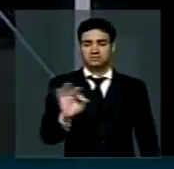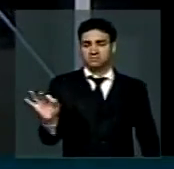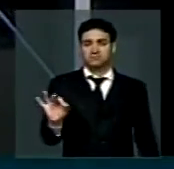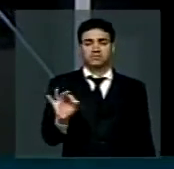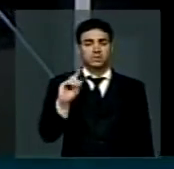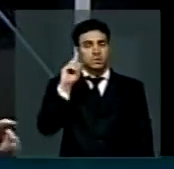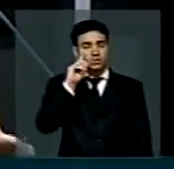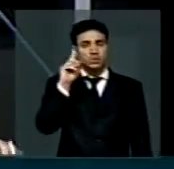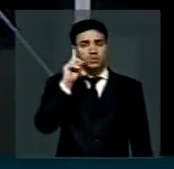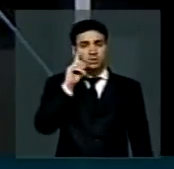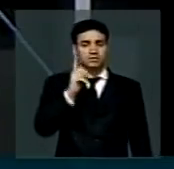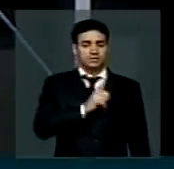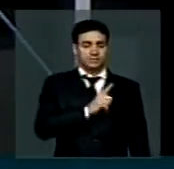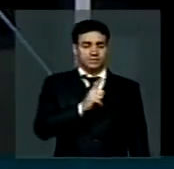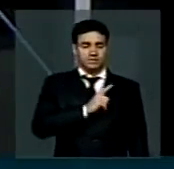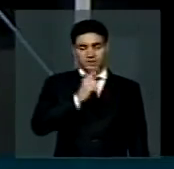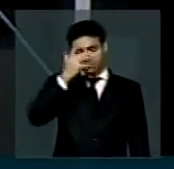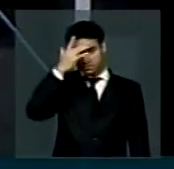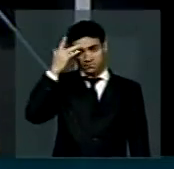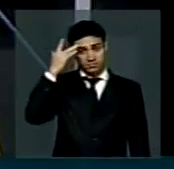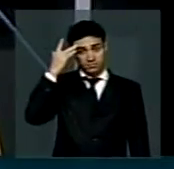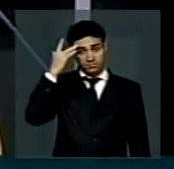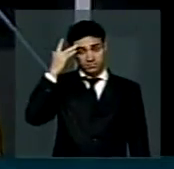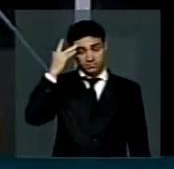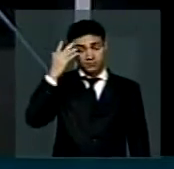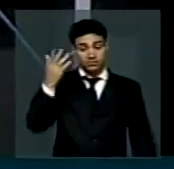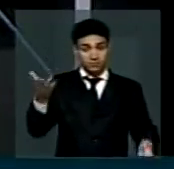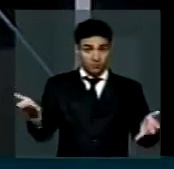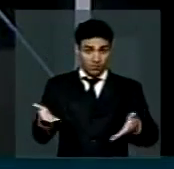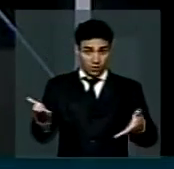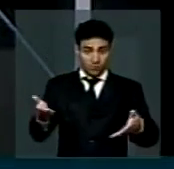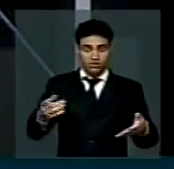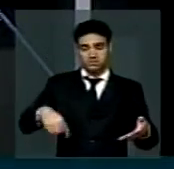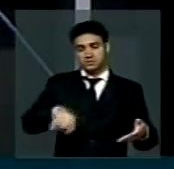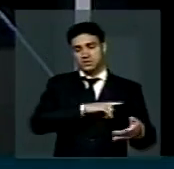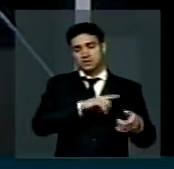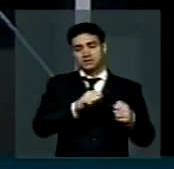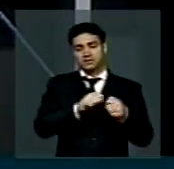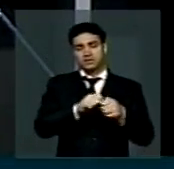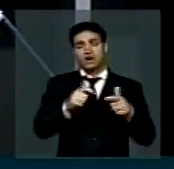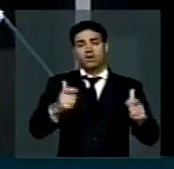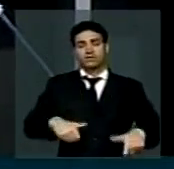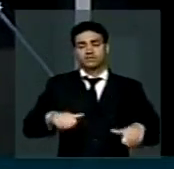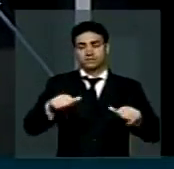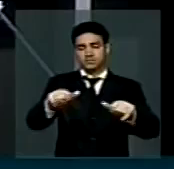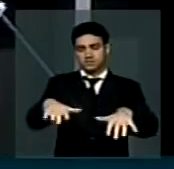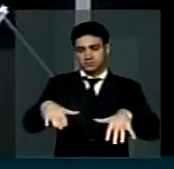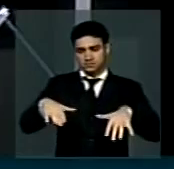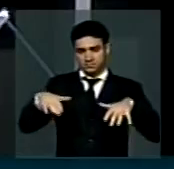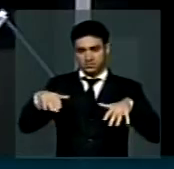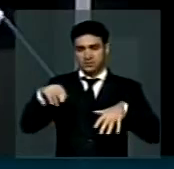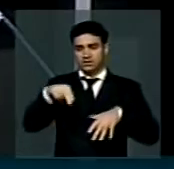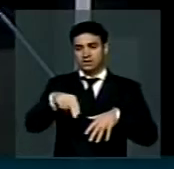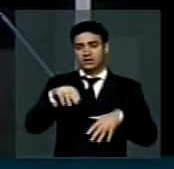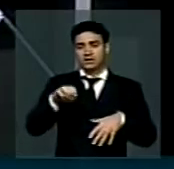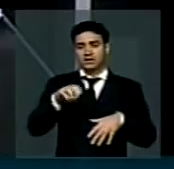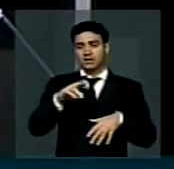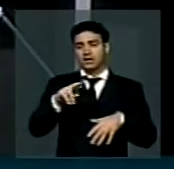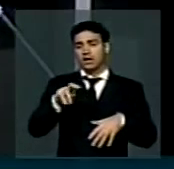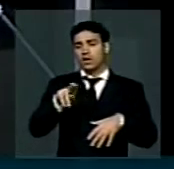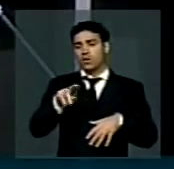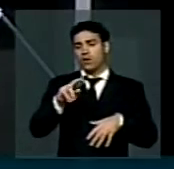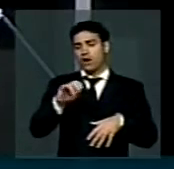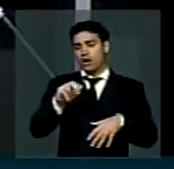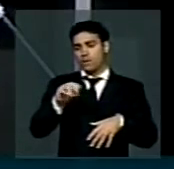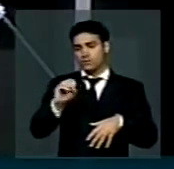dia a dia das pessoas. Hoje estamos realizando no auditório Nereu Ramos o